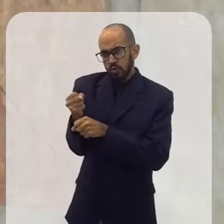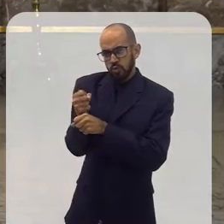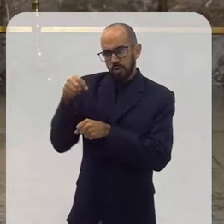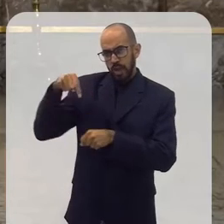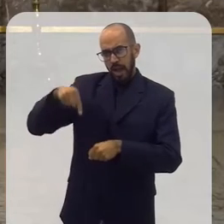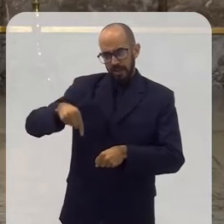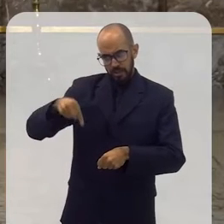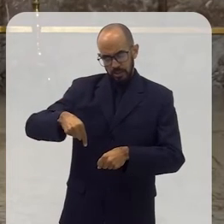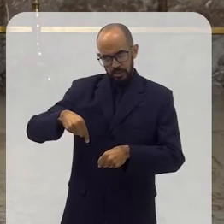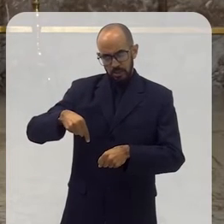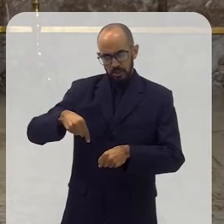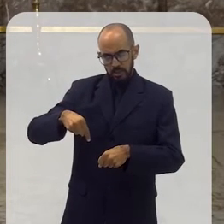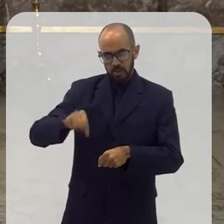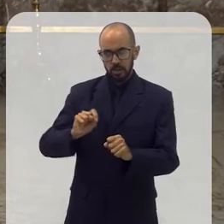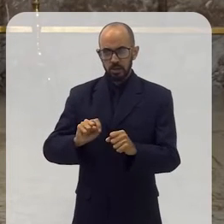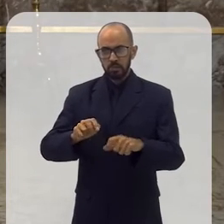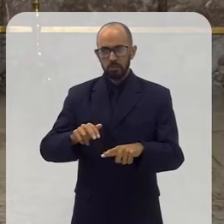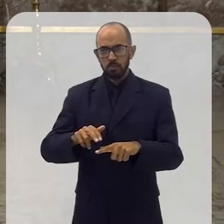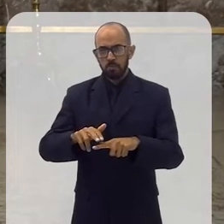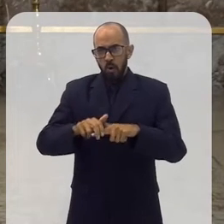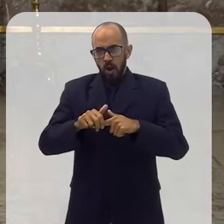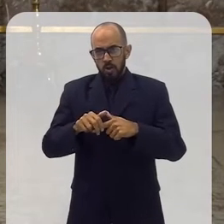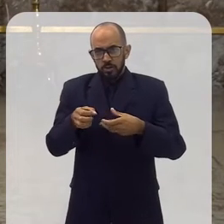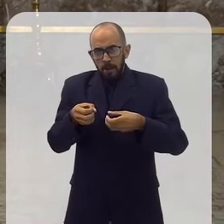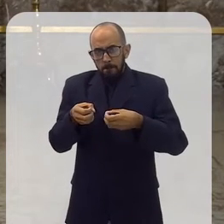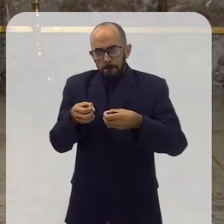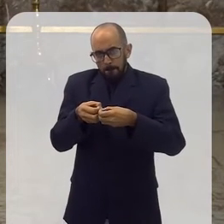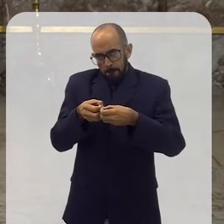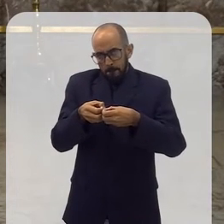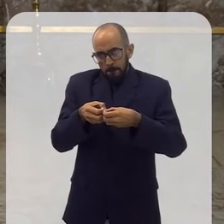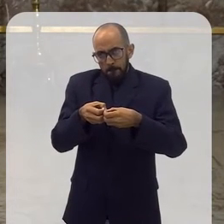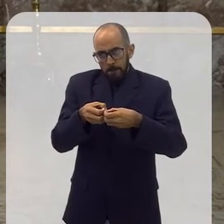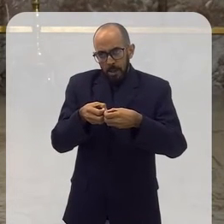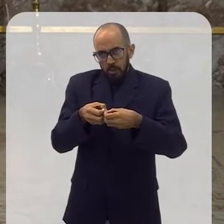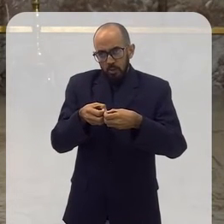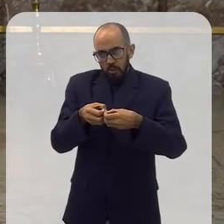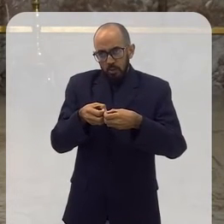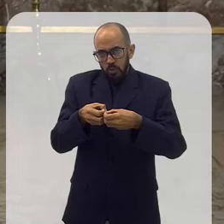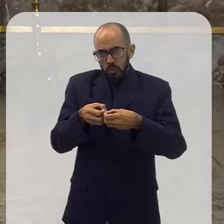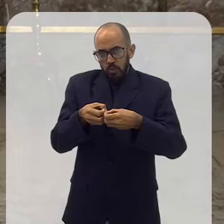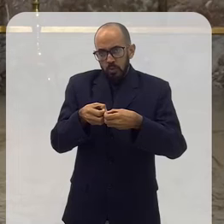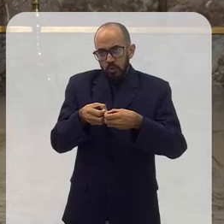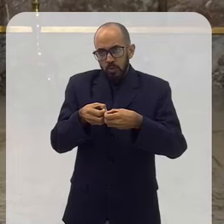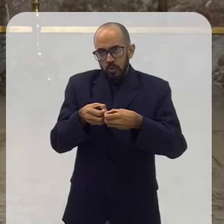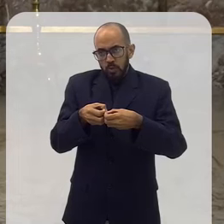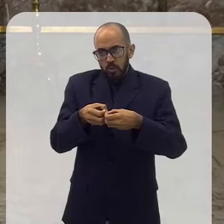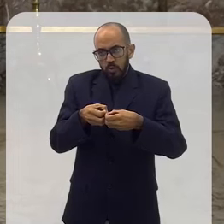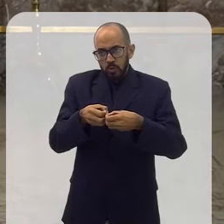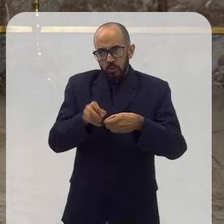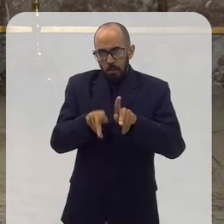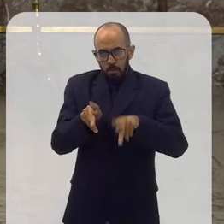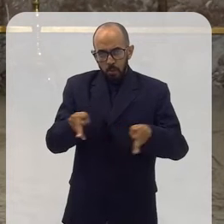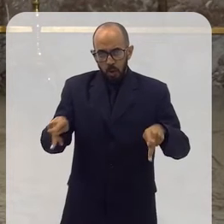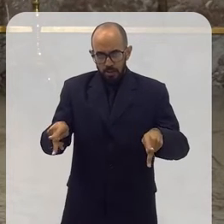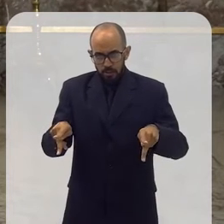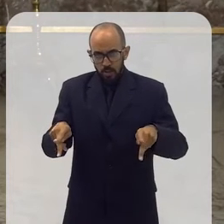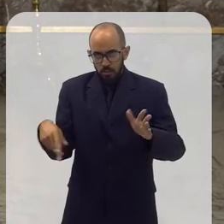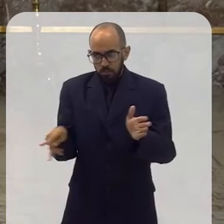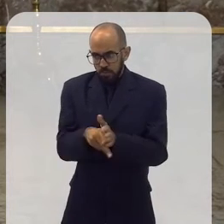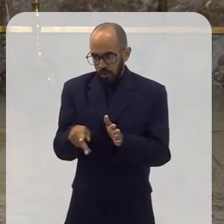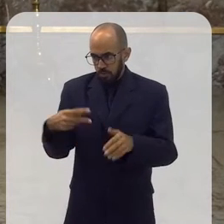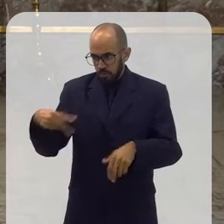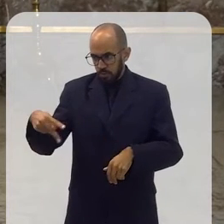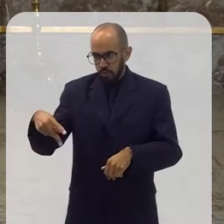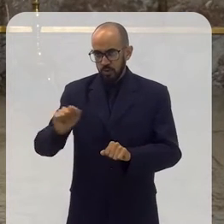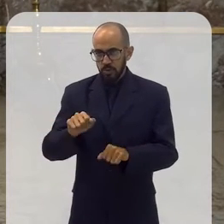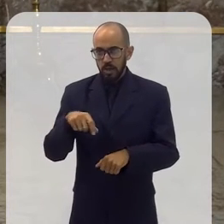construída aqui nesse local justamente pela proximidade dos povos de